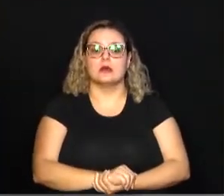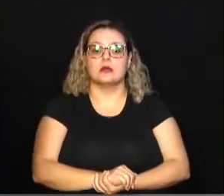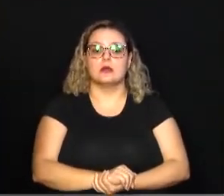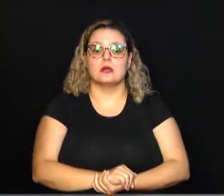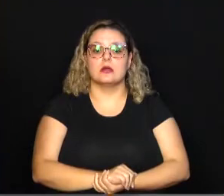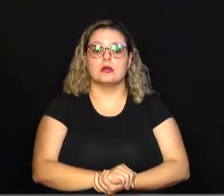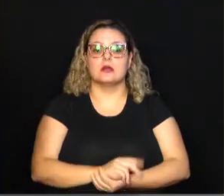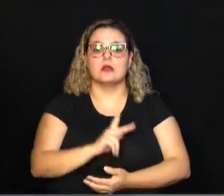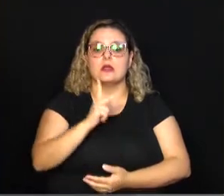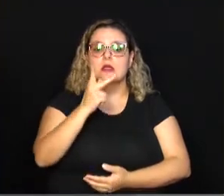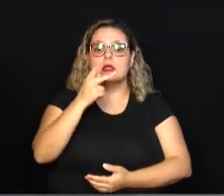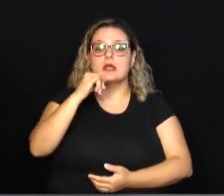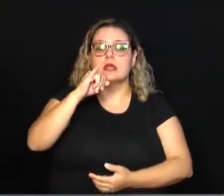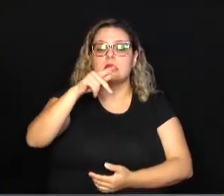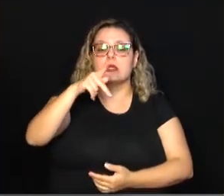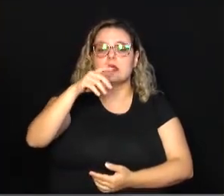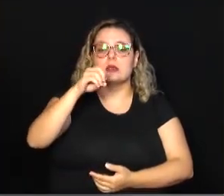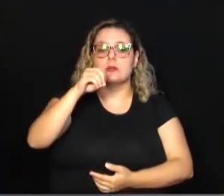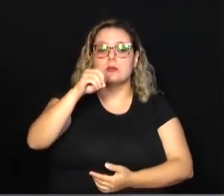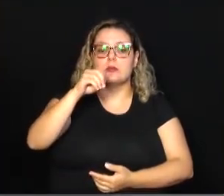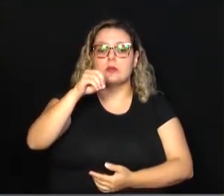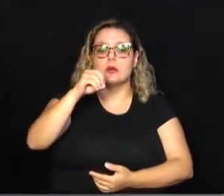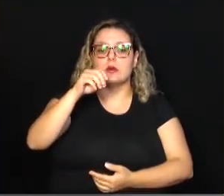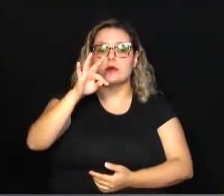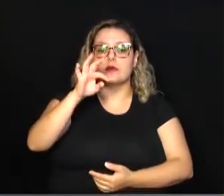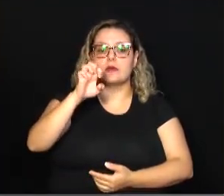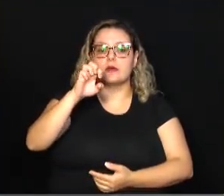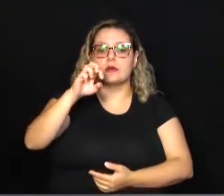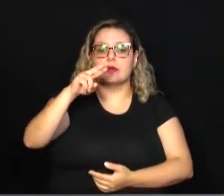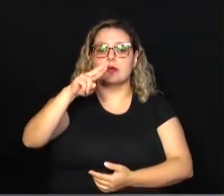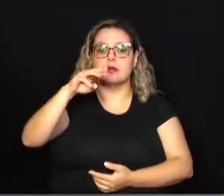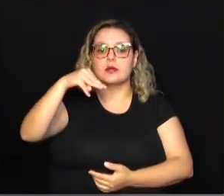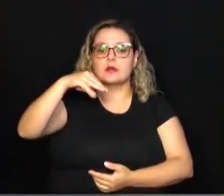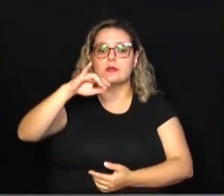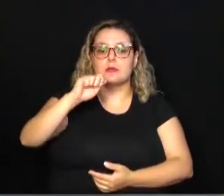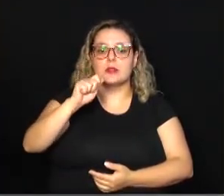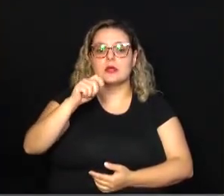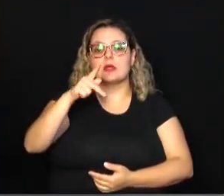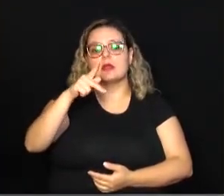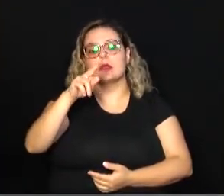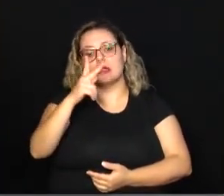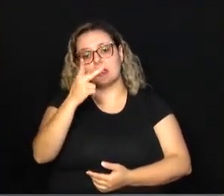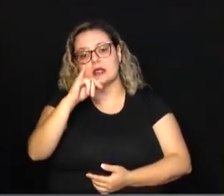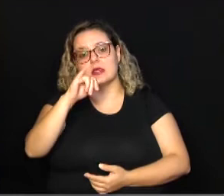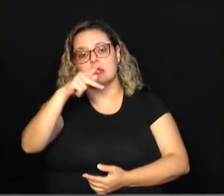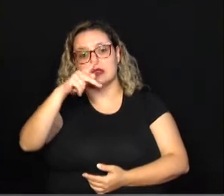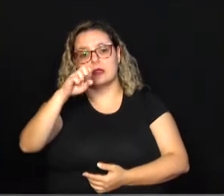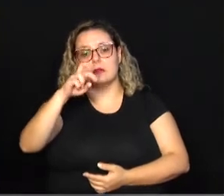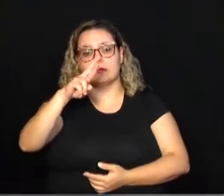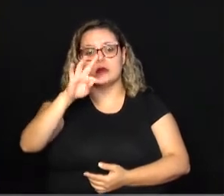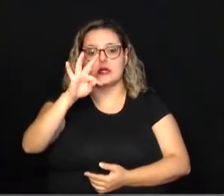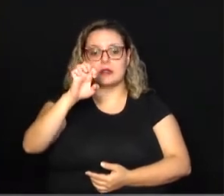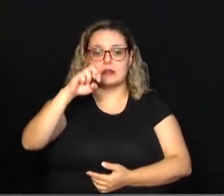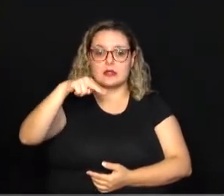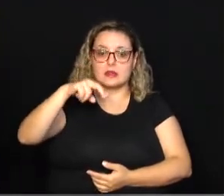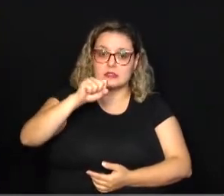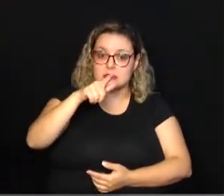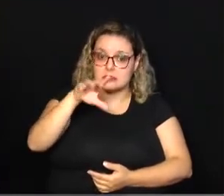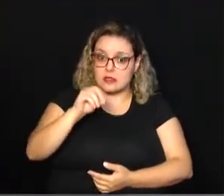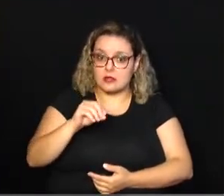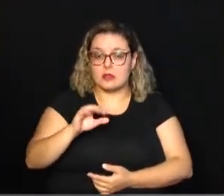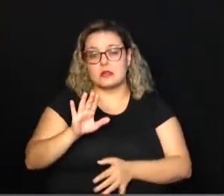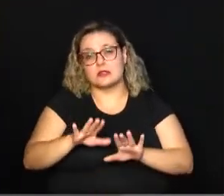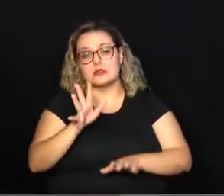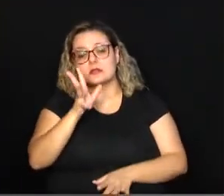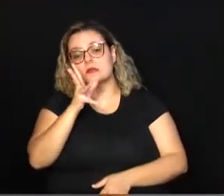de hipoglicemia, que são casos corriqueiros que é atendido em todos os pronto-socorros. Às vezes a pessoa tem demorado muito mais tempo para ser atendida, lógico